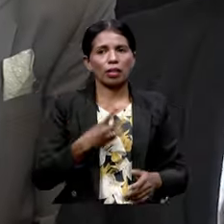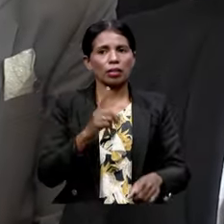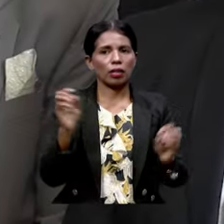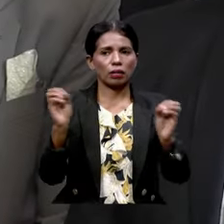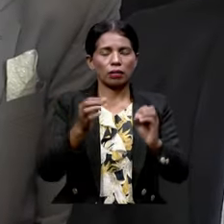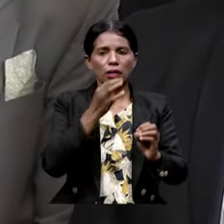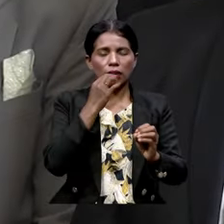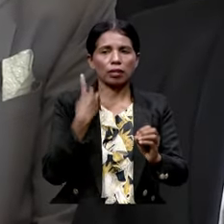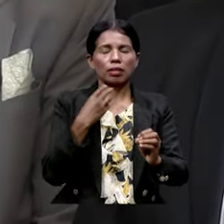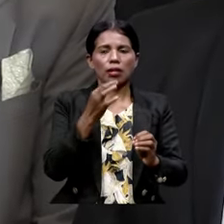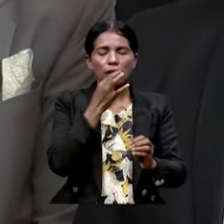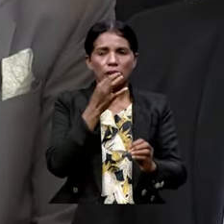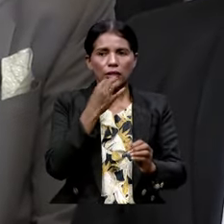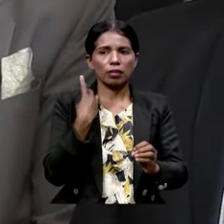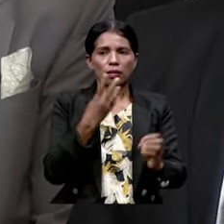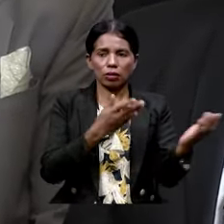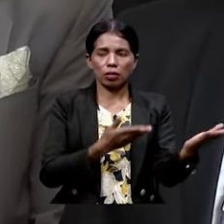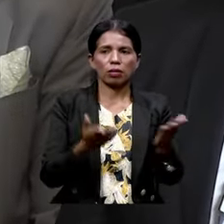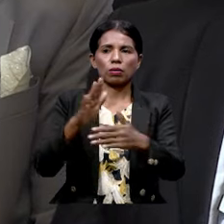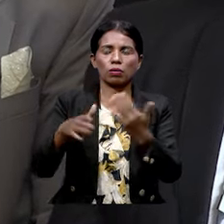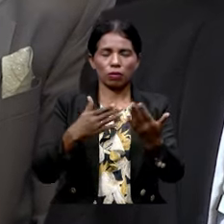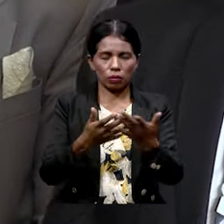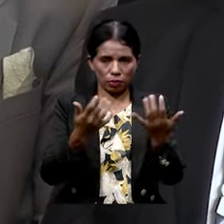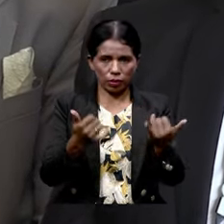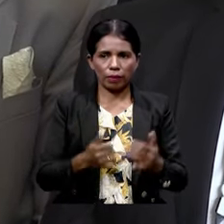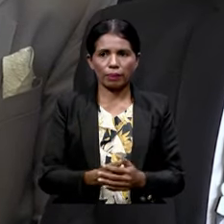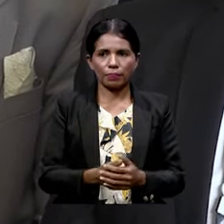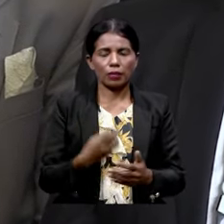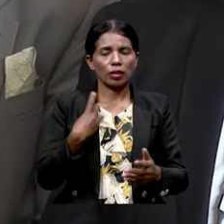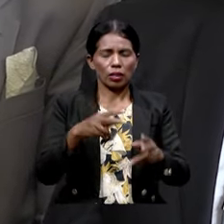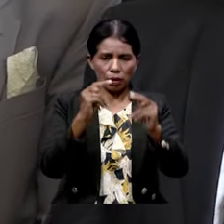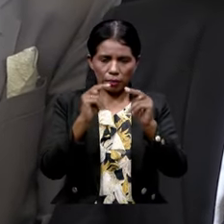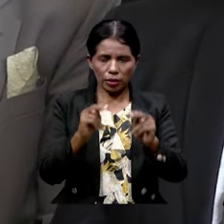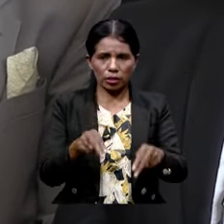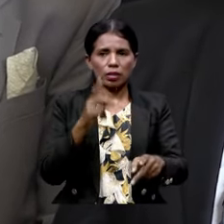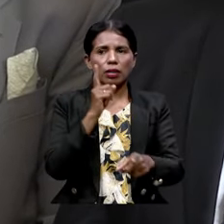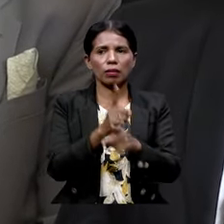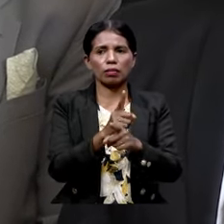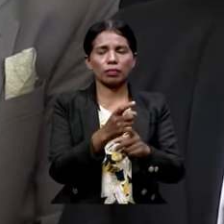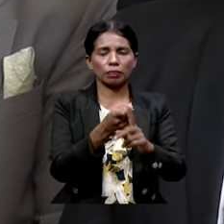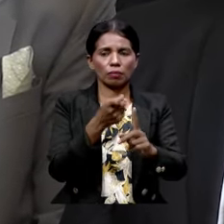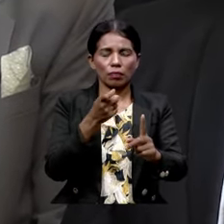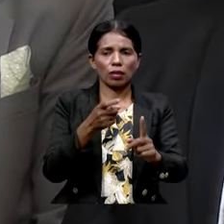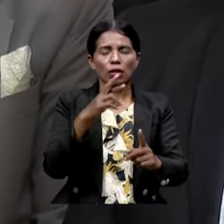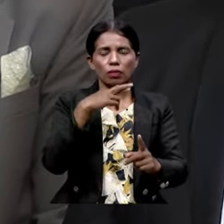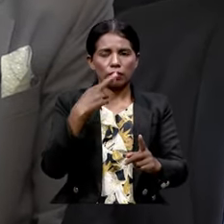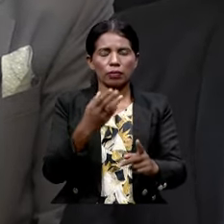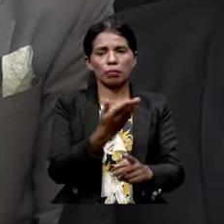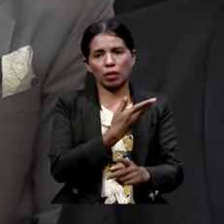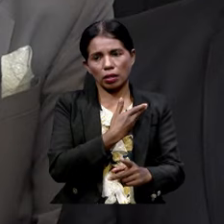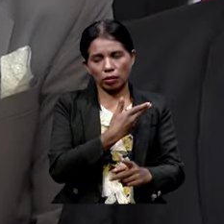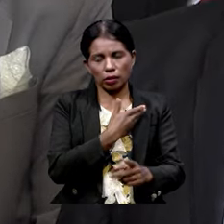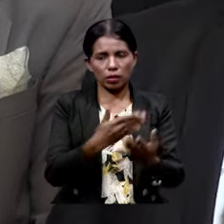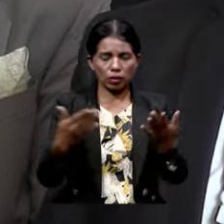tenei han rasik, e takara que importa ba tudo solução mas ne. Pejere te precisa liutan, importação sai liutan, sasan si